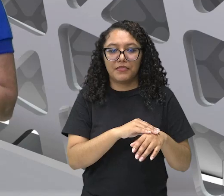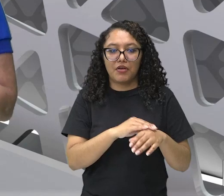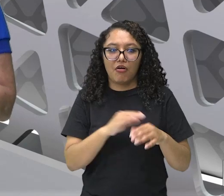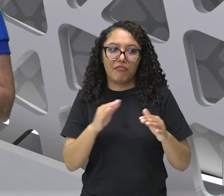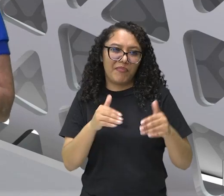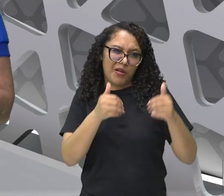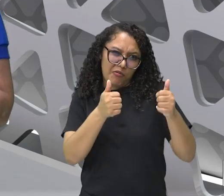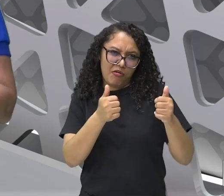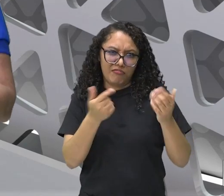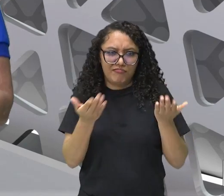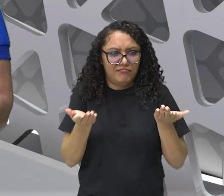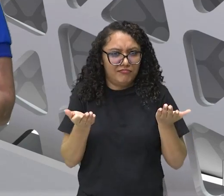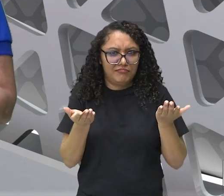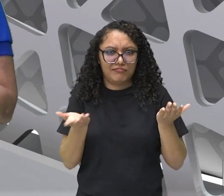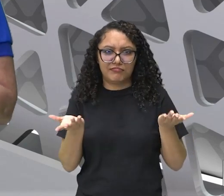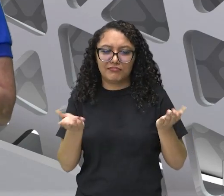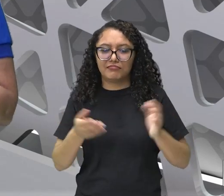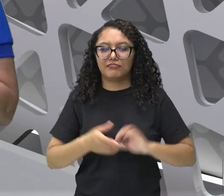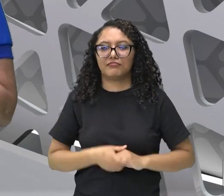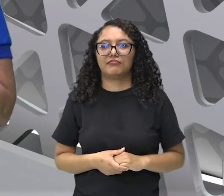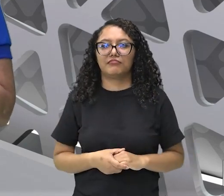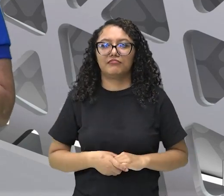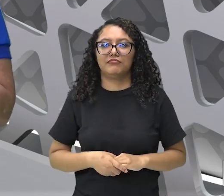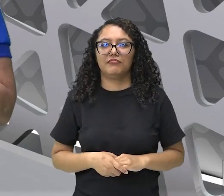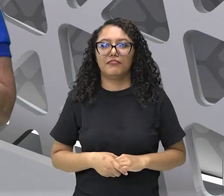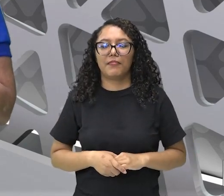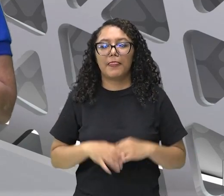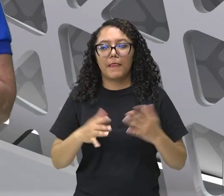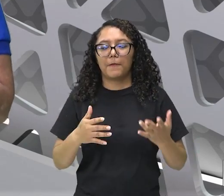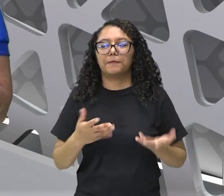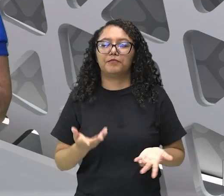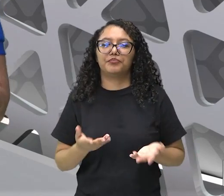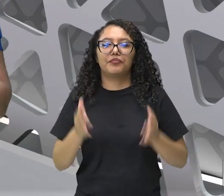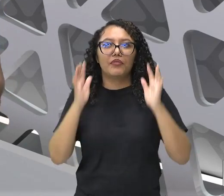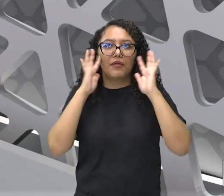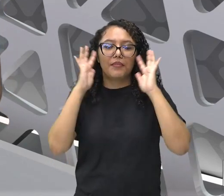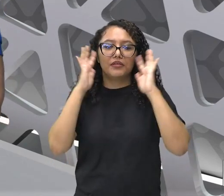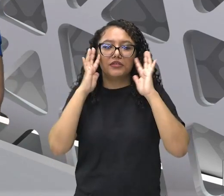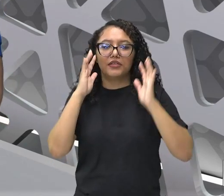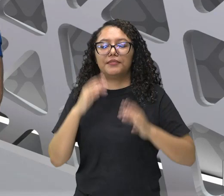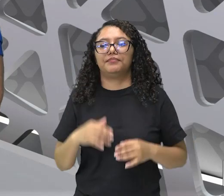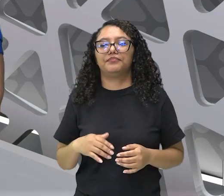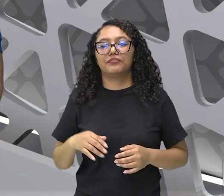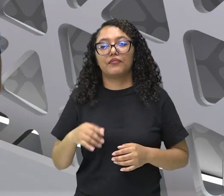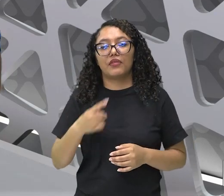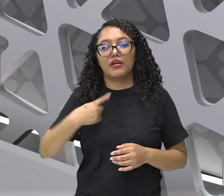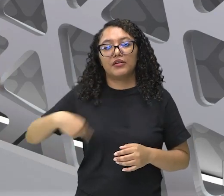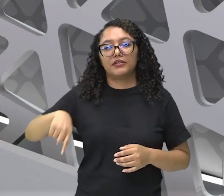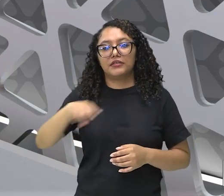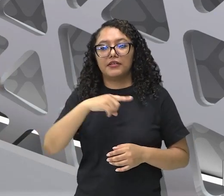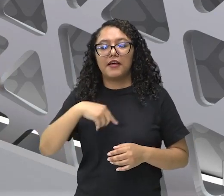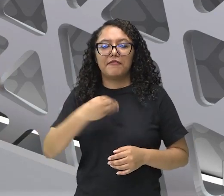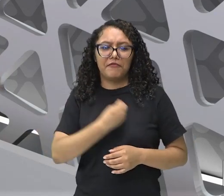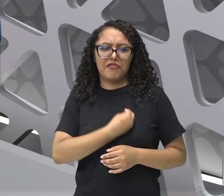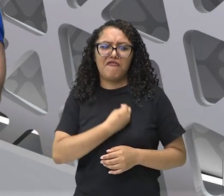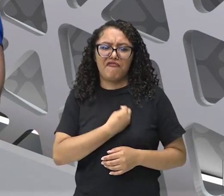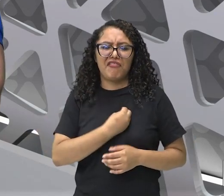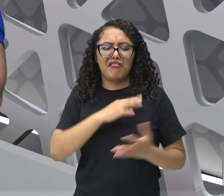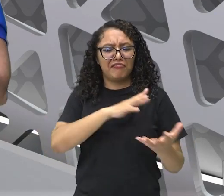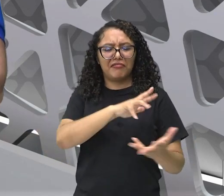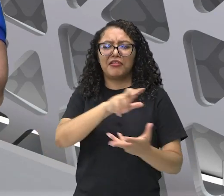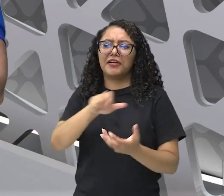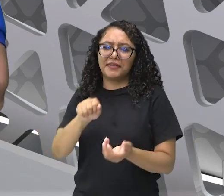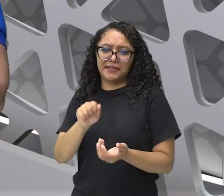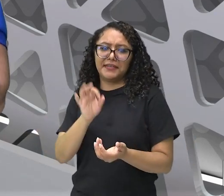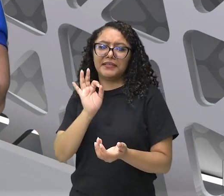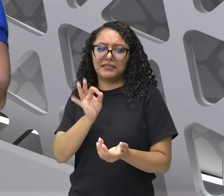Nós estamos aqui vivendo uma vida terrena numa concretude, porque nosso